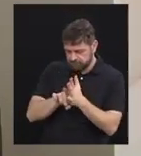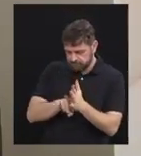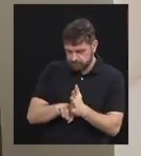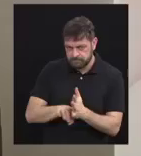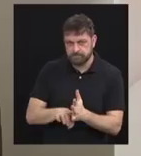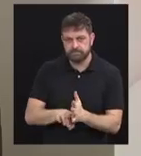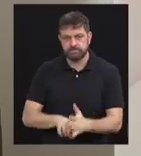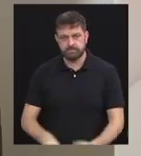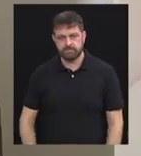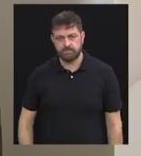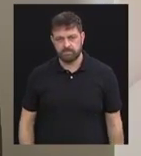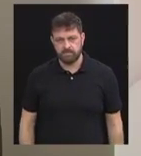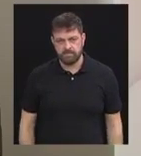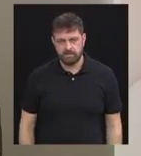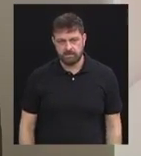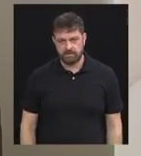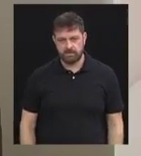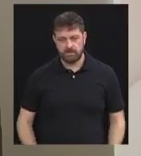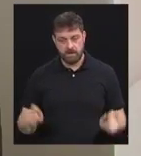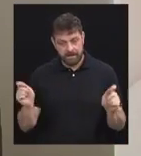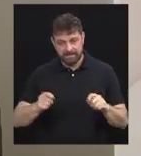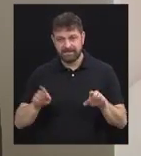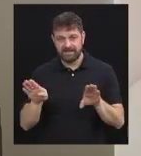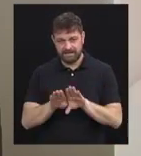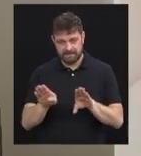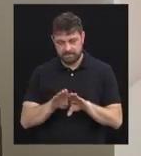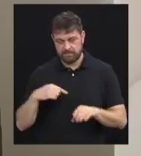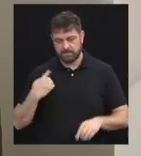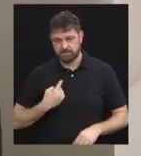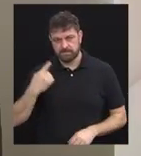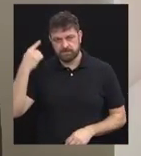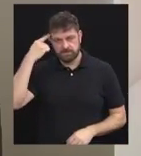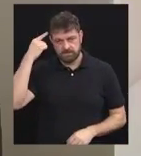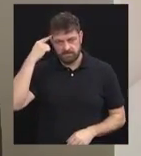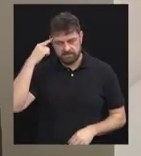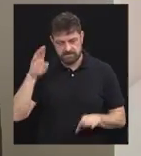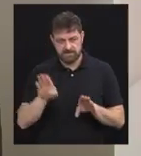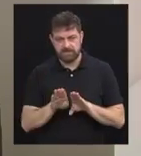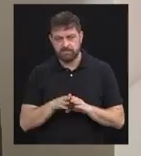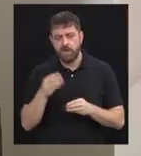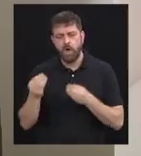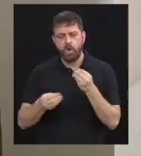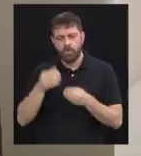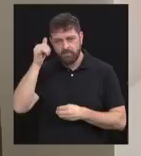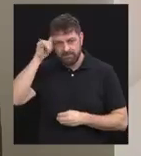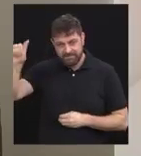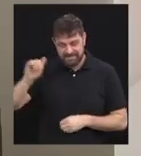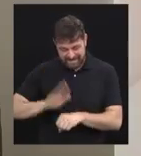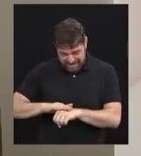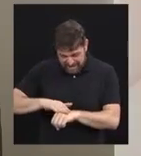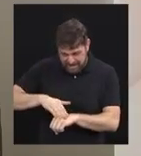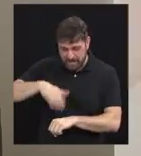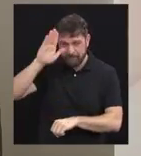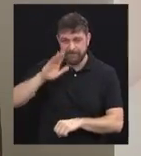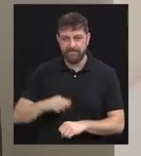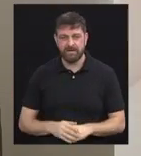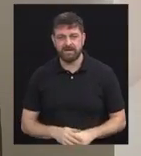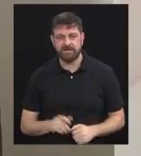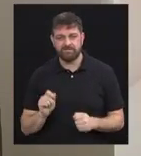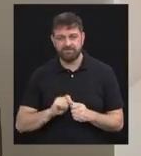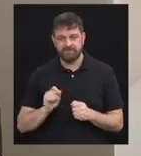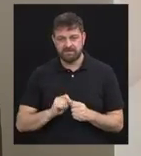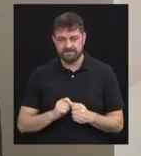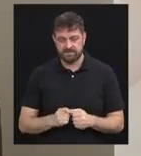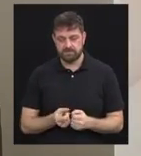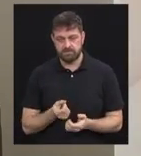ressonância magnética. Nós poderíamos ainda agregar a prevenção terciária. A prevenção terciária é o uso